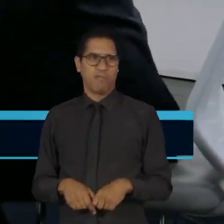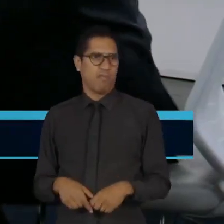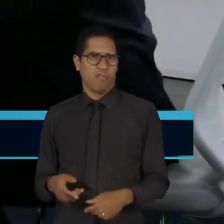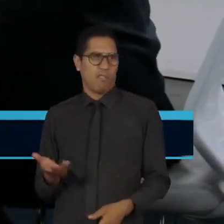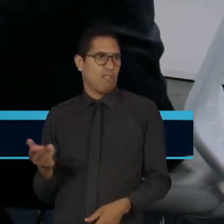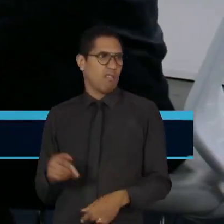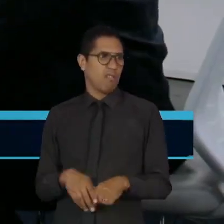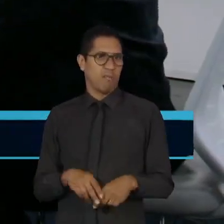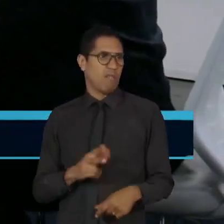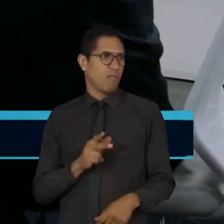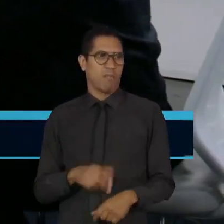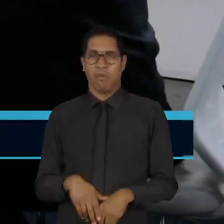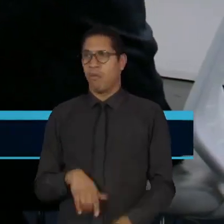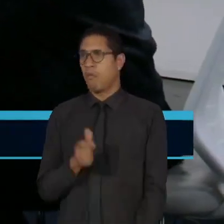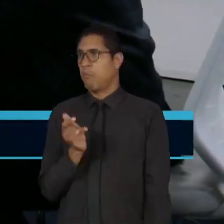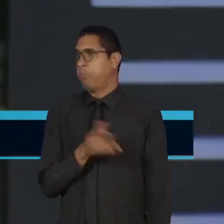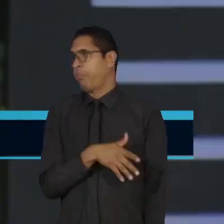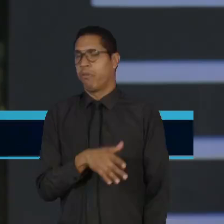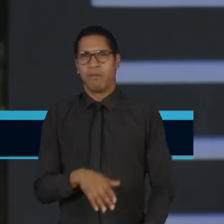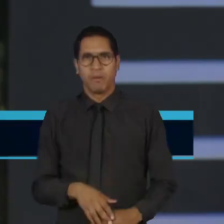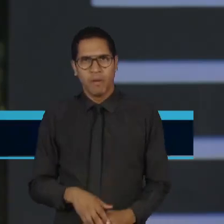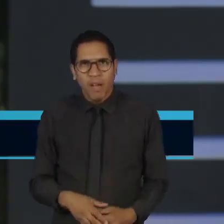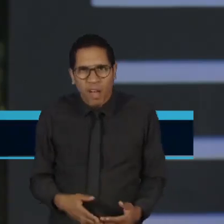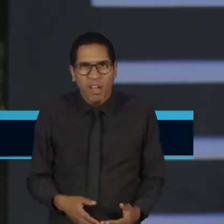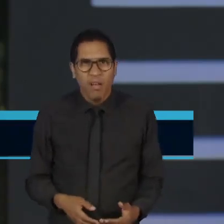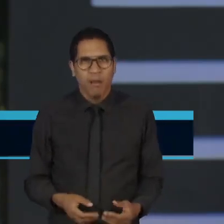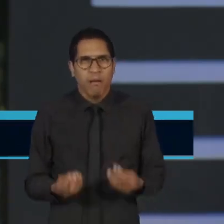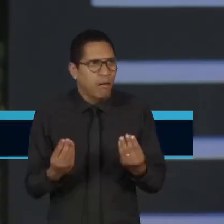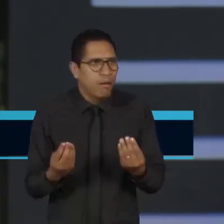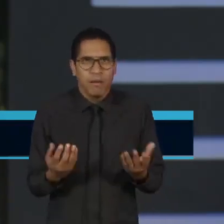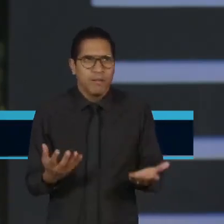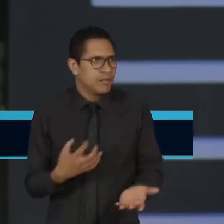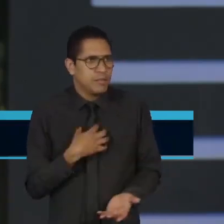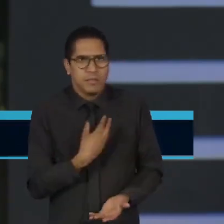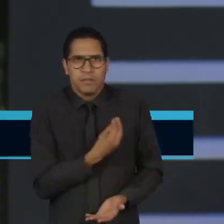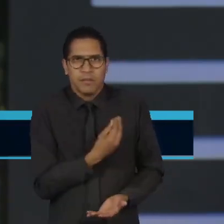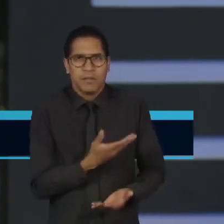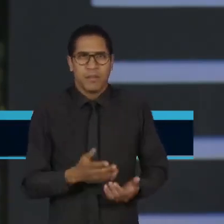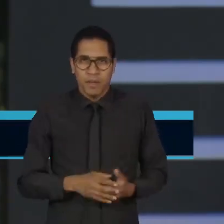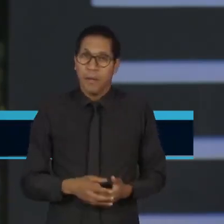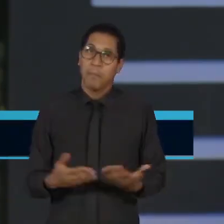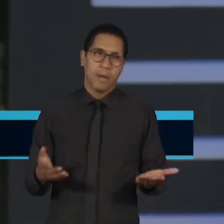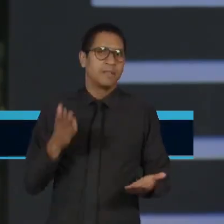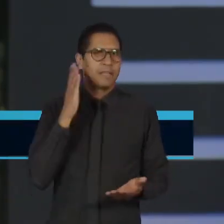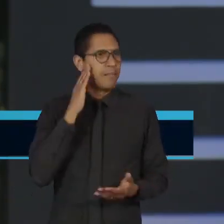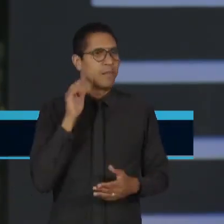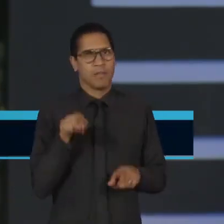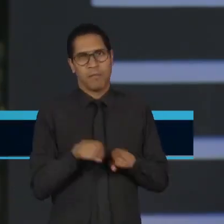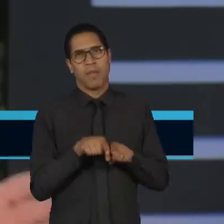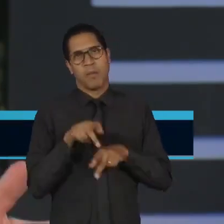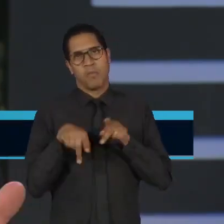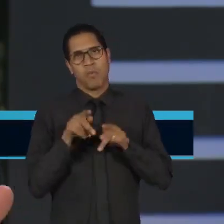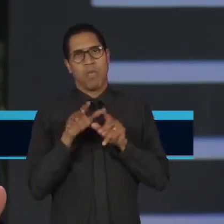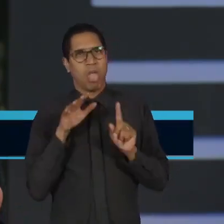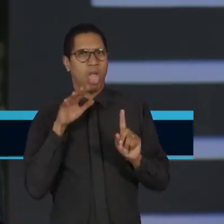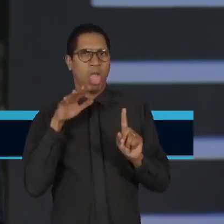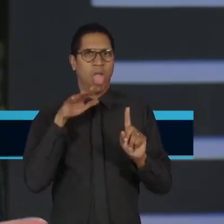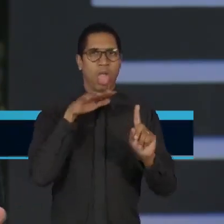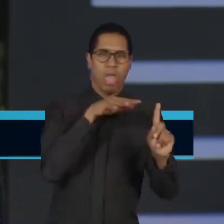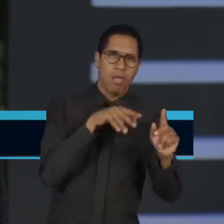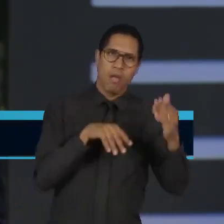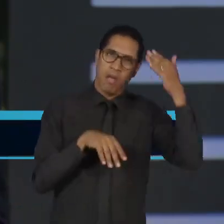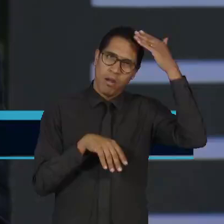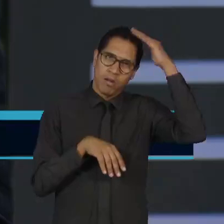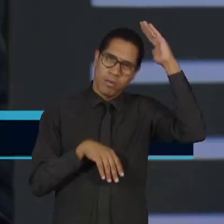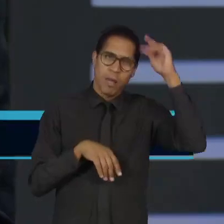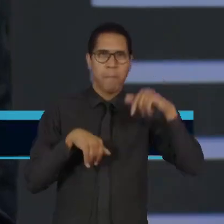a Kamala Harris, né? E, ao mesmo tempo, a gente sabe que o público do Trump é majoritariamente masculino,